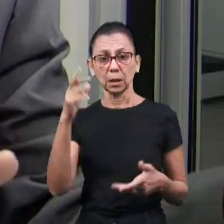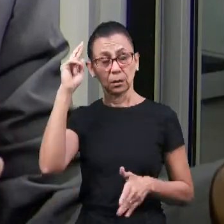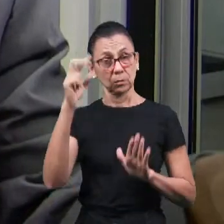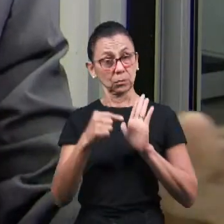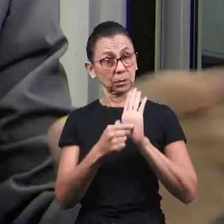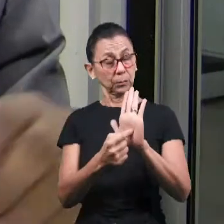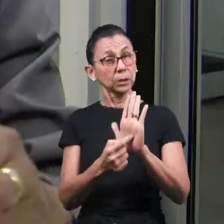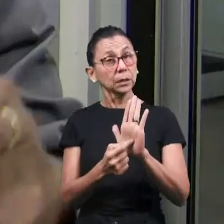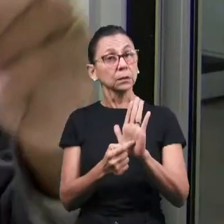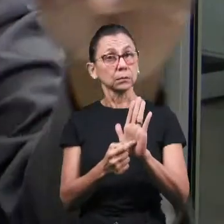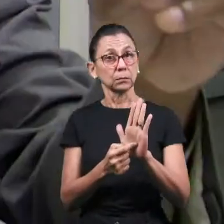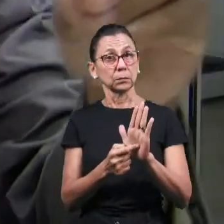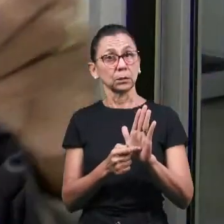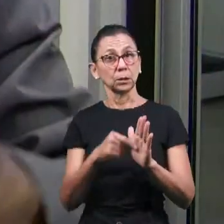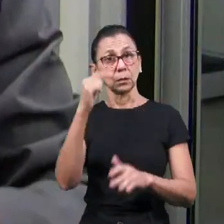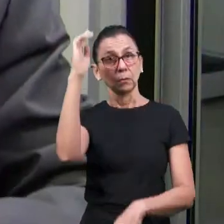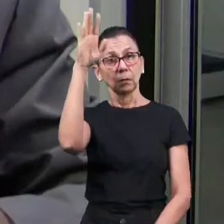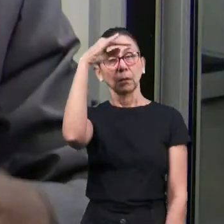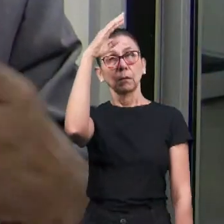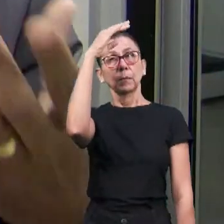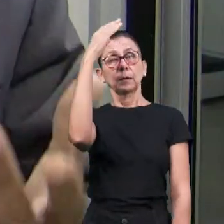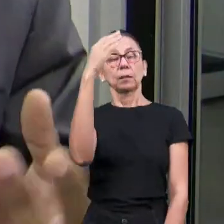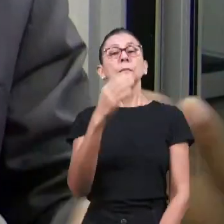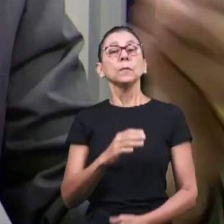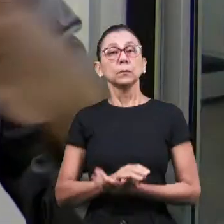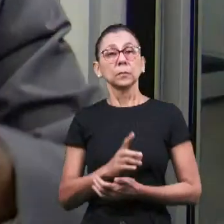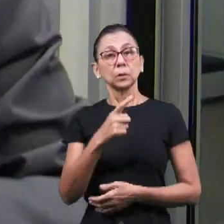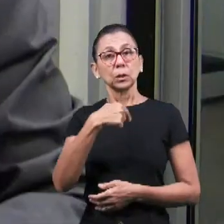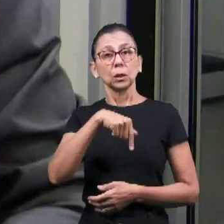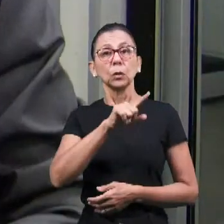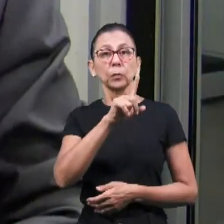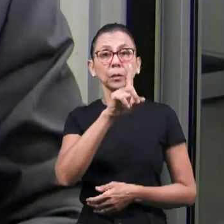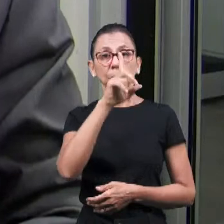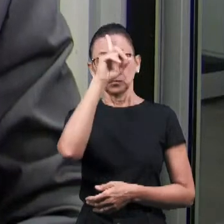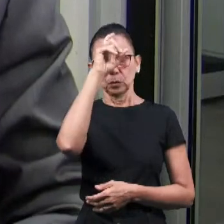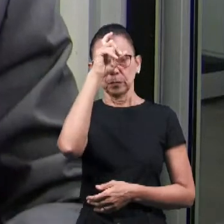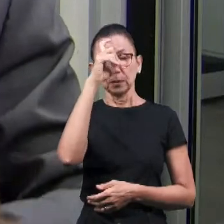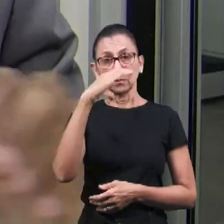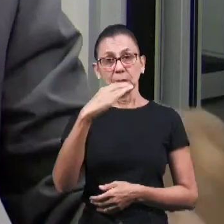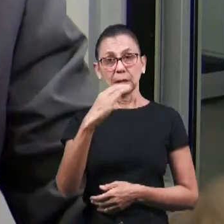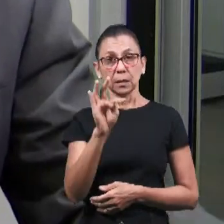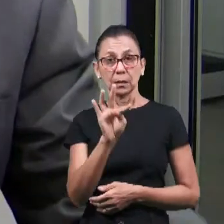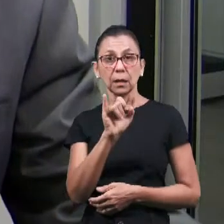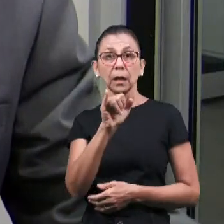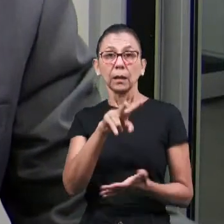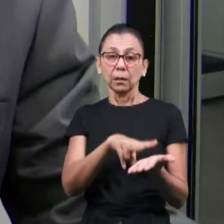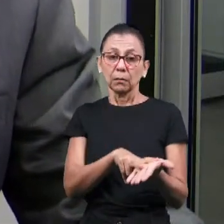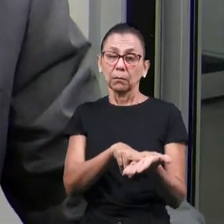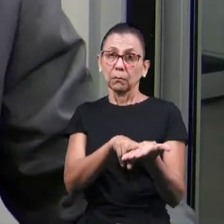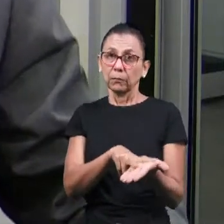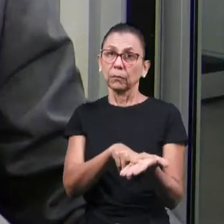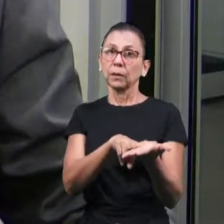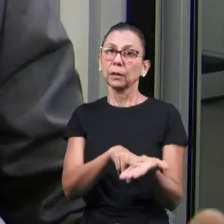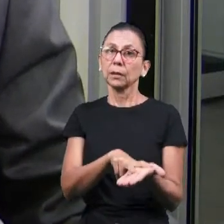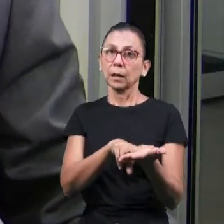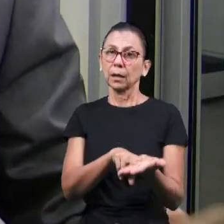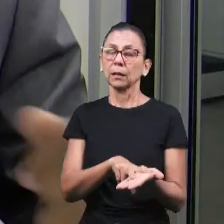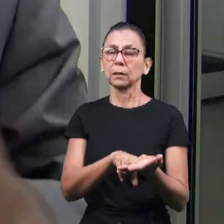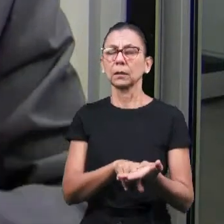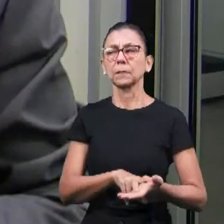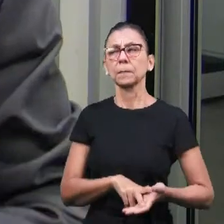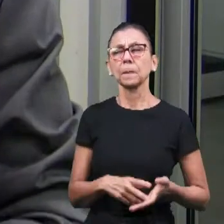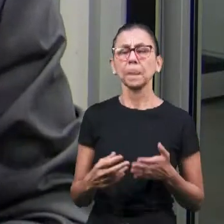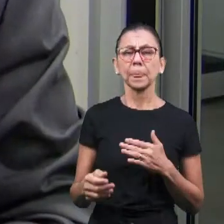mal e vou pro CTI. E aí, com esse. Aí veio o segundo dom, Aí eu comecei a fazer exame, comecei no Dr.